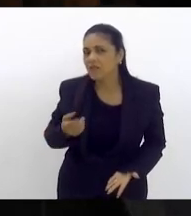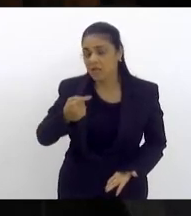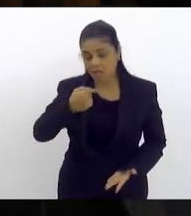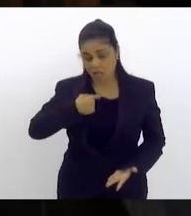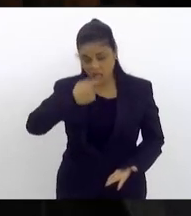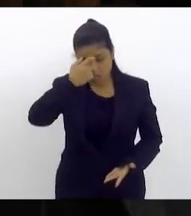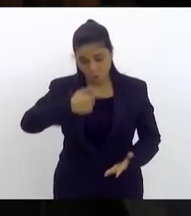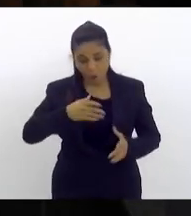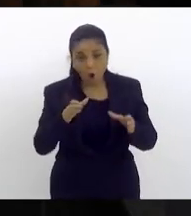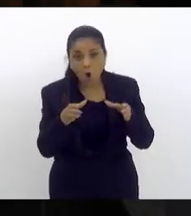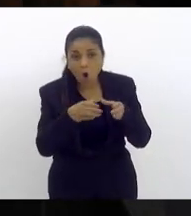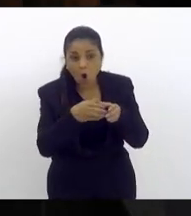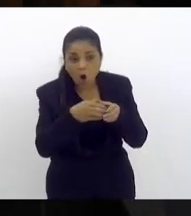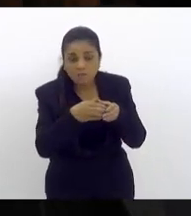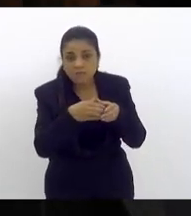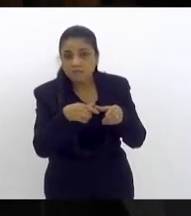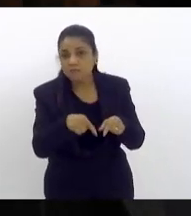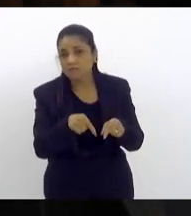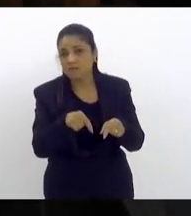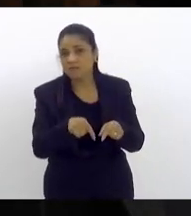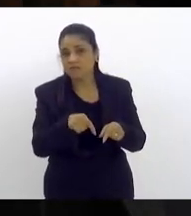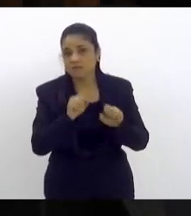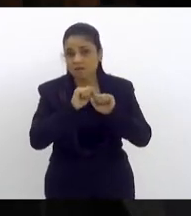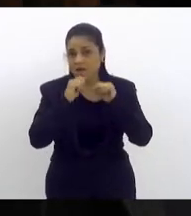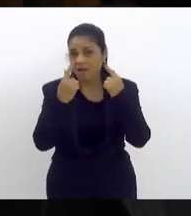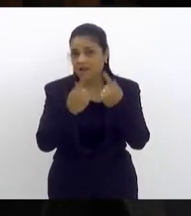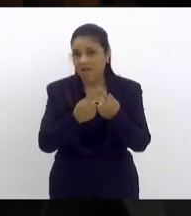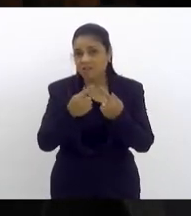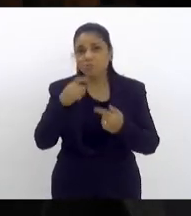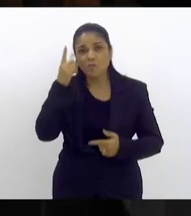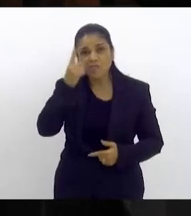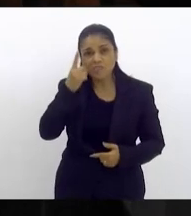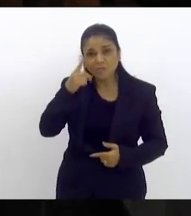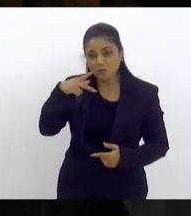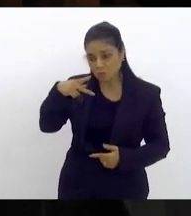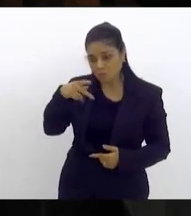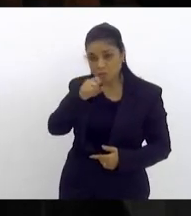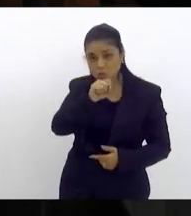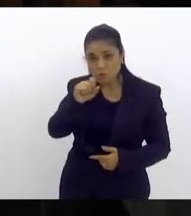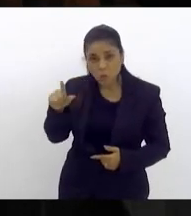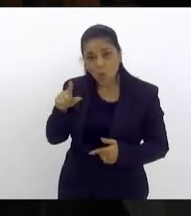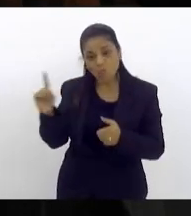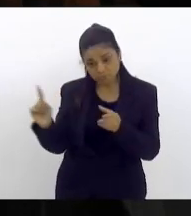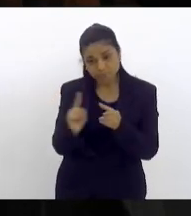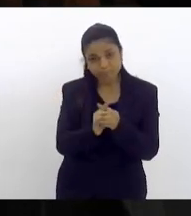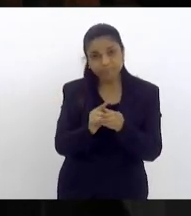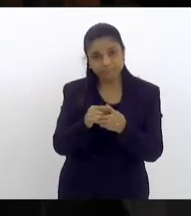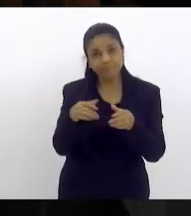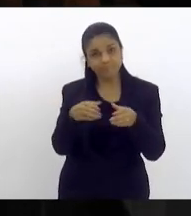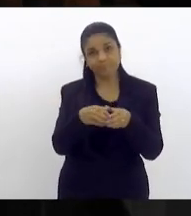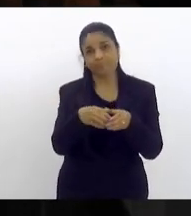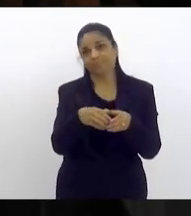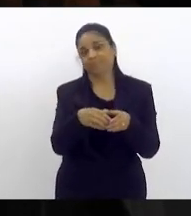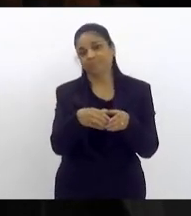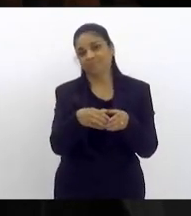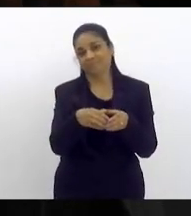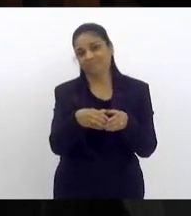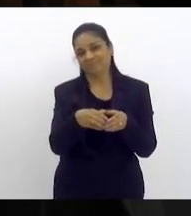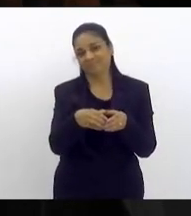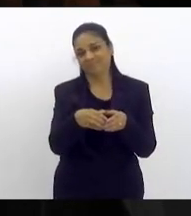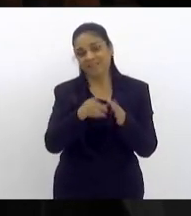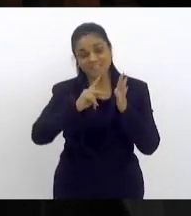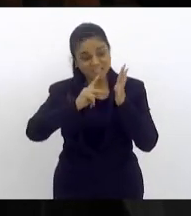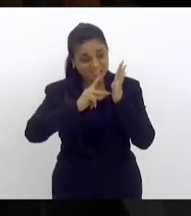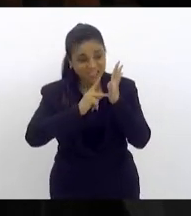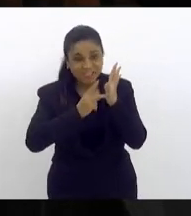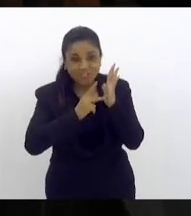a comissão dessa casa quando deputados comissão é essa que inclusive uma deputada do pessoal fazia parte a gente teve num sindicato